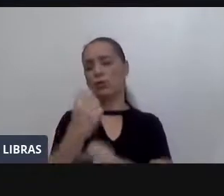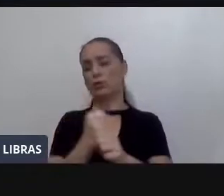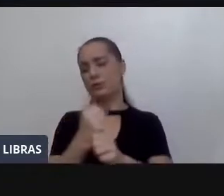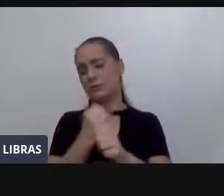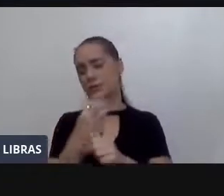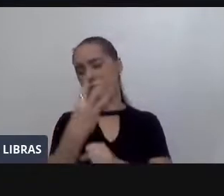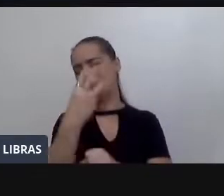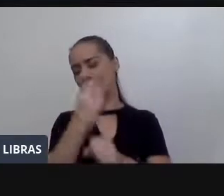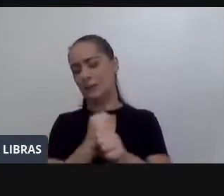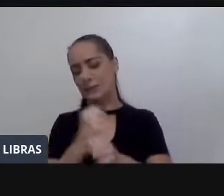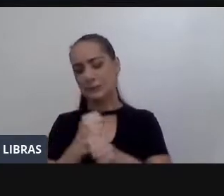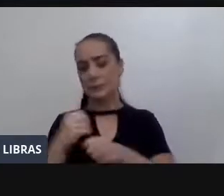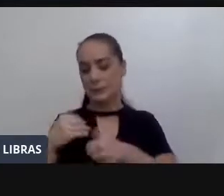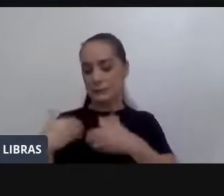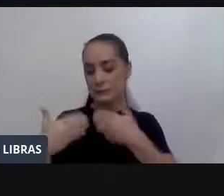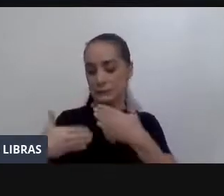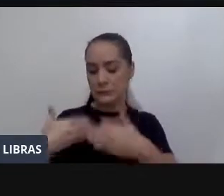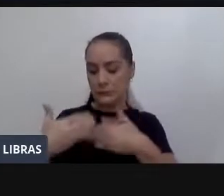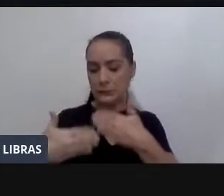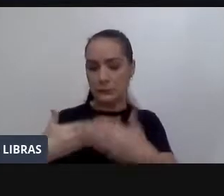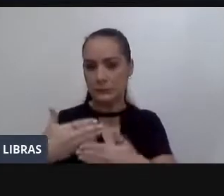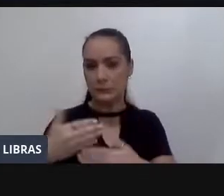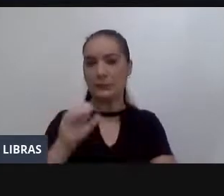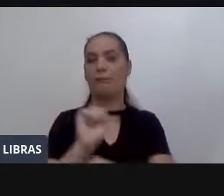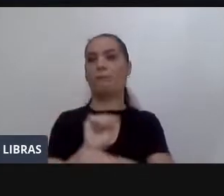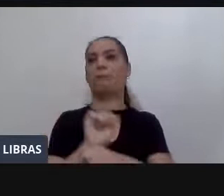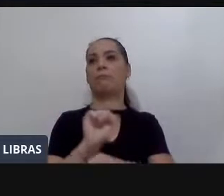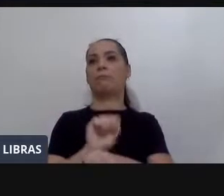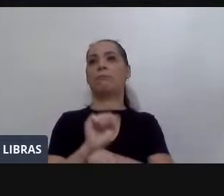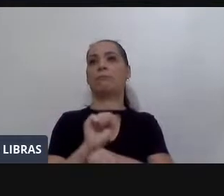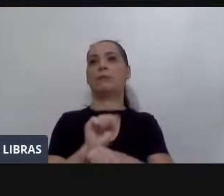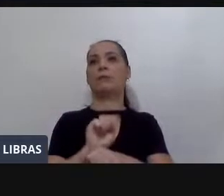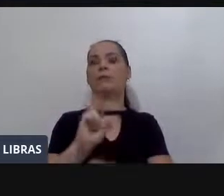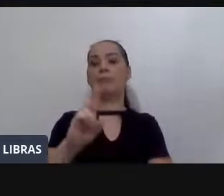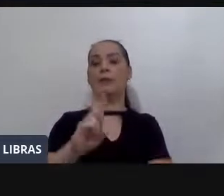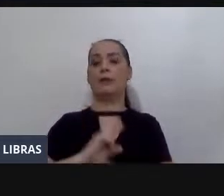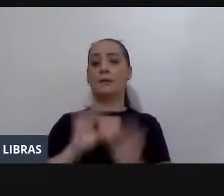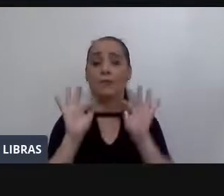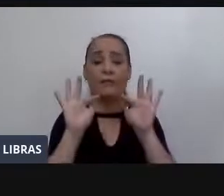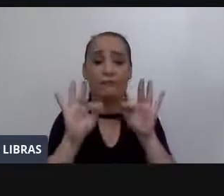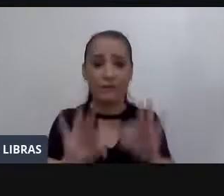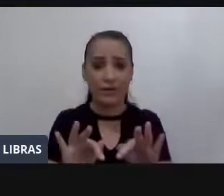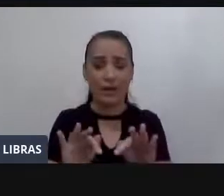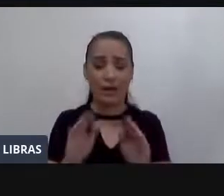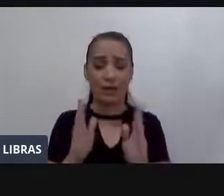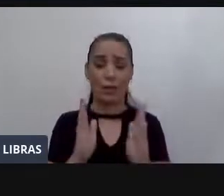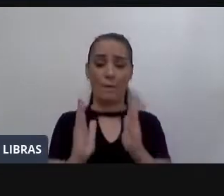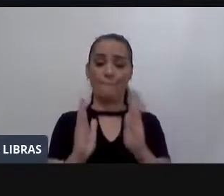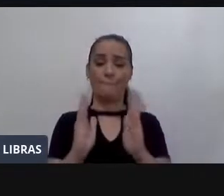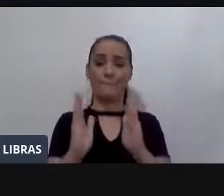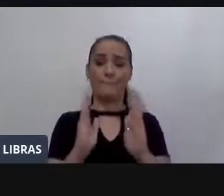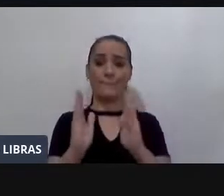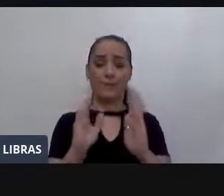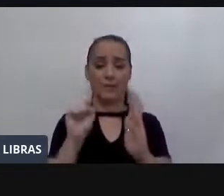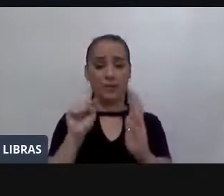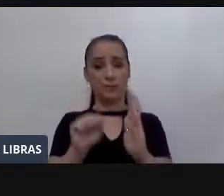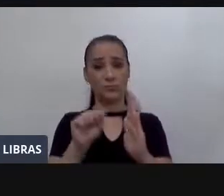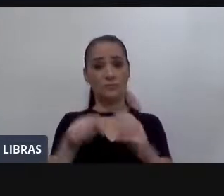2 anos, 3 anos no processo, aguardando, então, uma resposta final. E nesse período, então, elas têm que